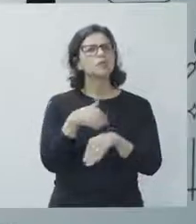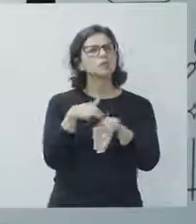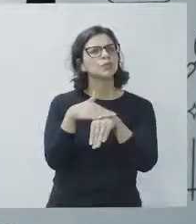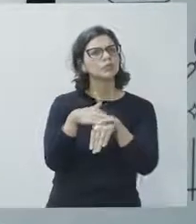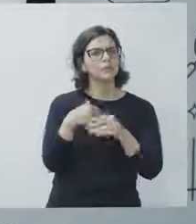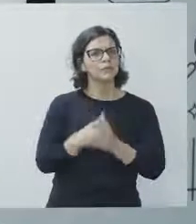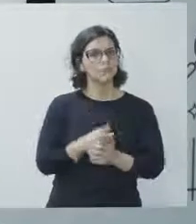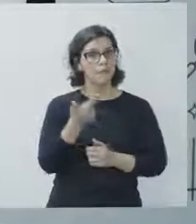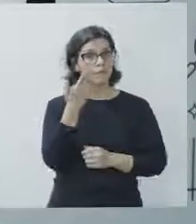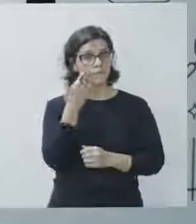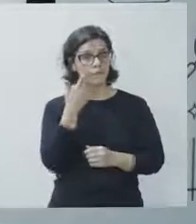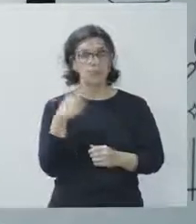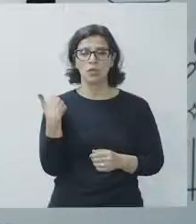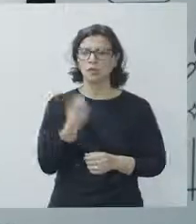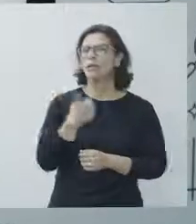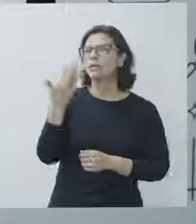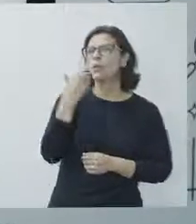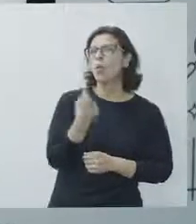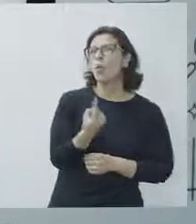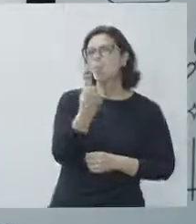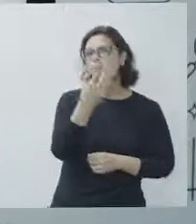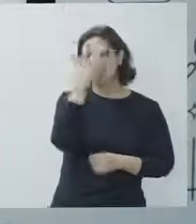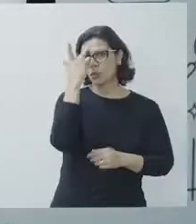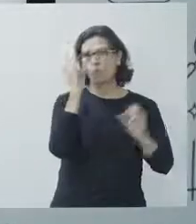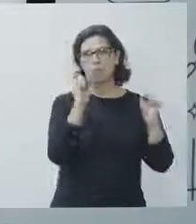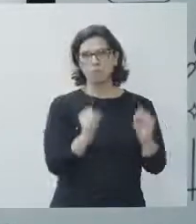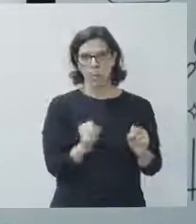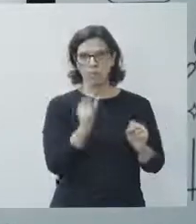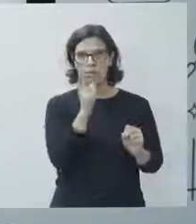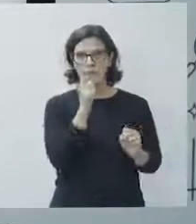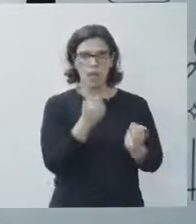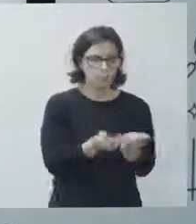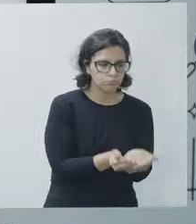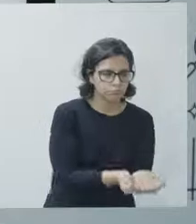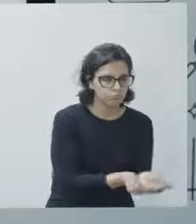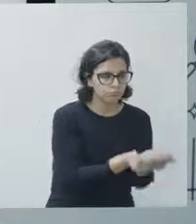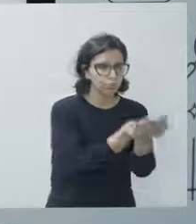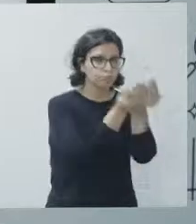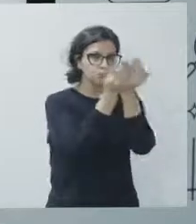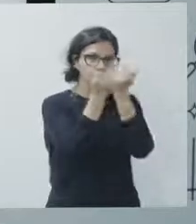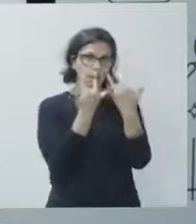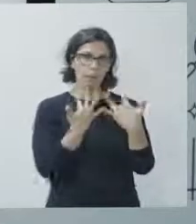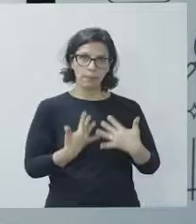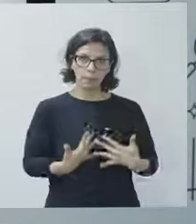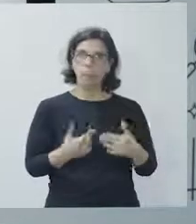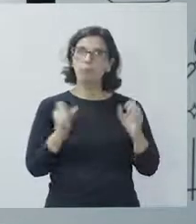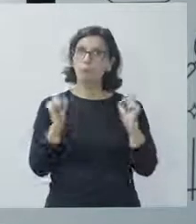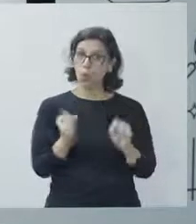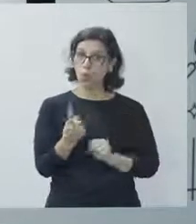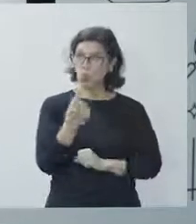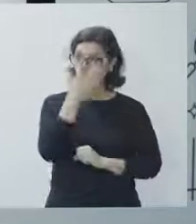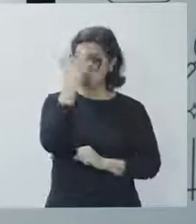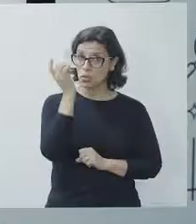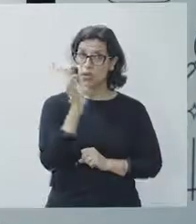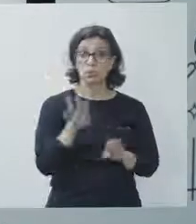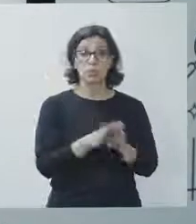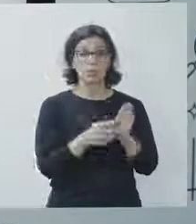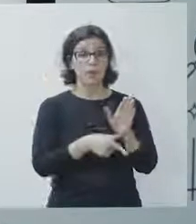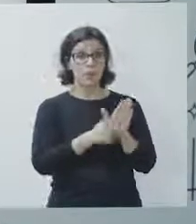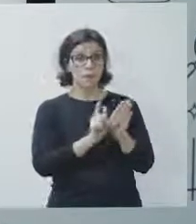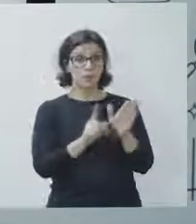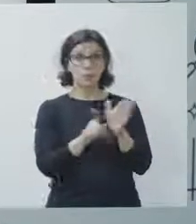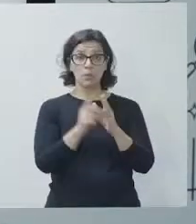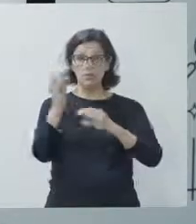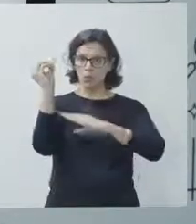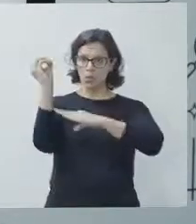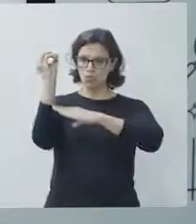conversar. Olha só, a gente sabe que só uma pessoa pode chegar a essa fonte. Precisa se banhar nessa fonte antes do